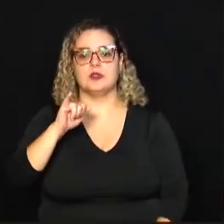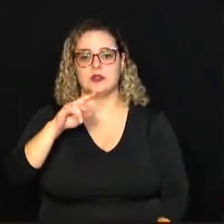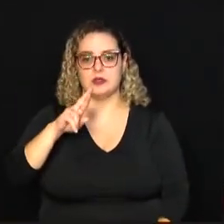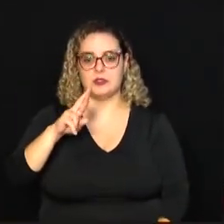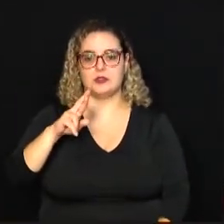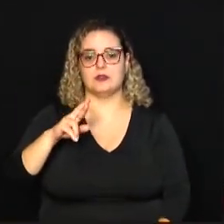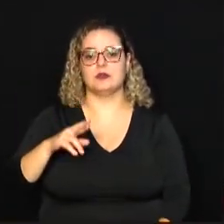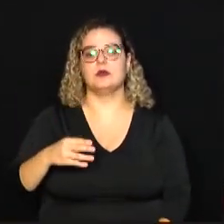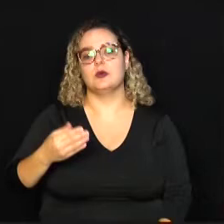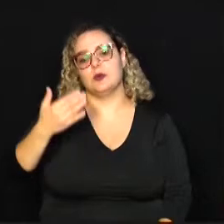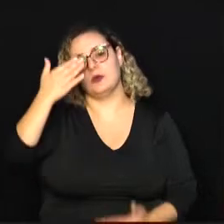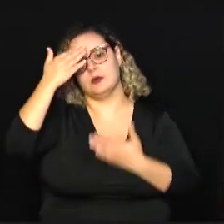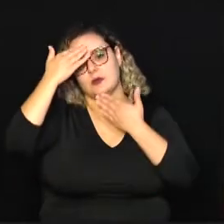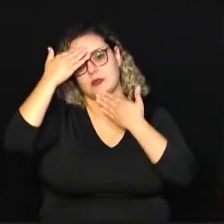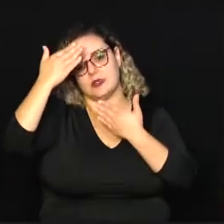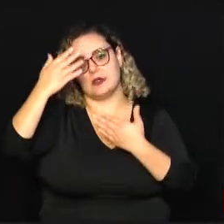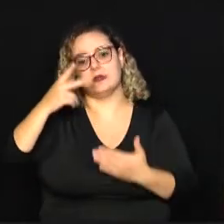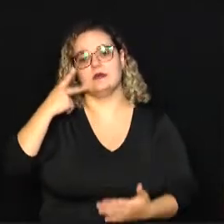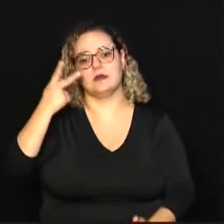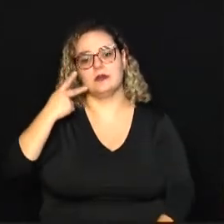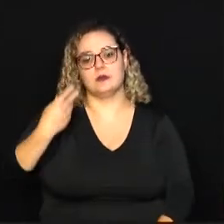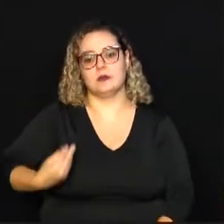estar participando